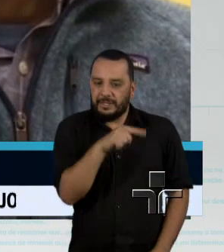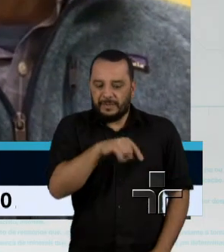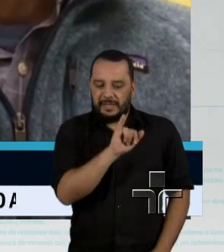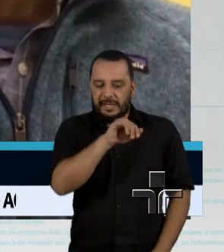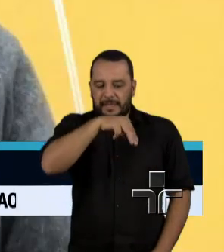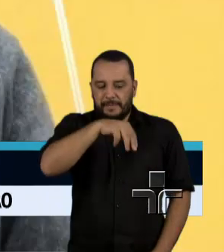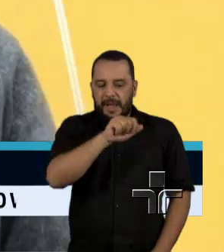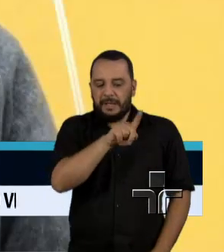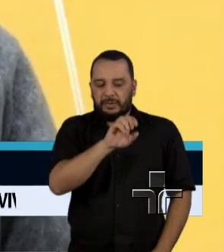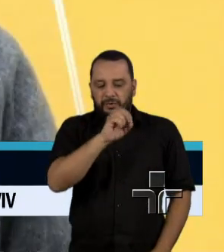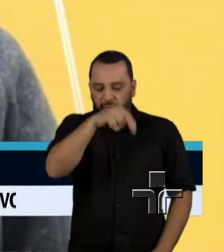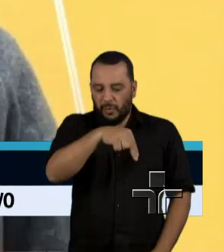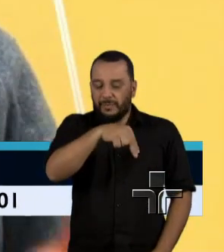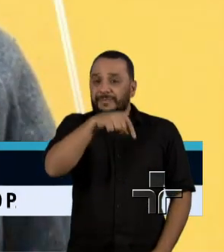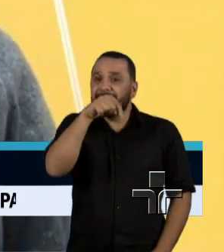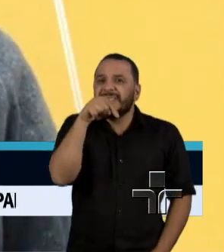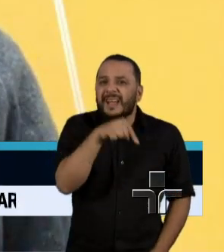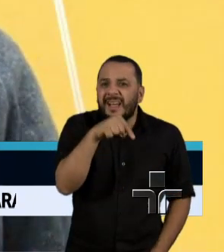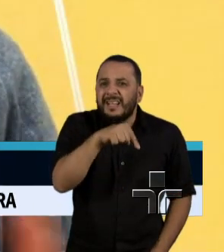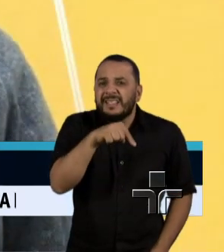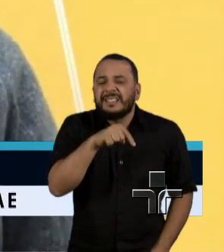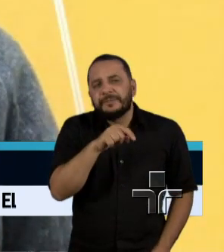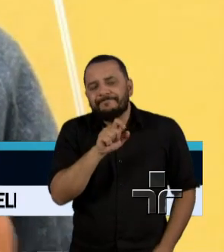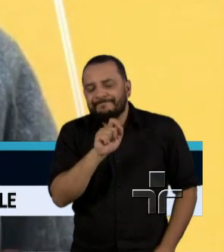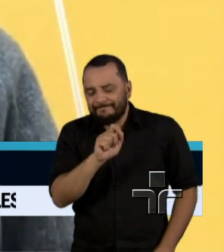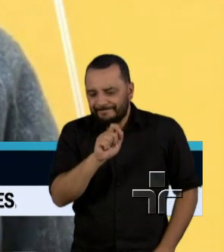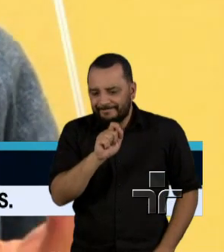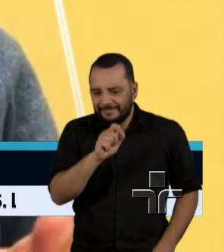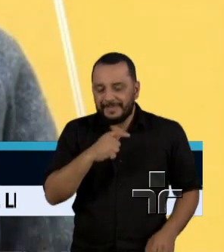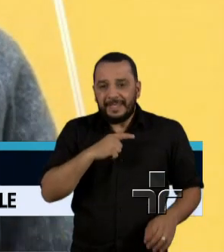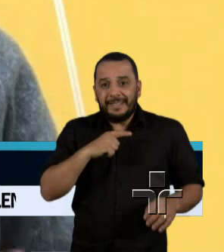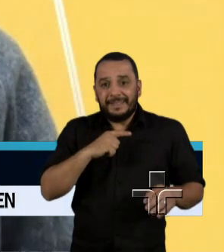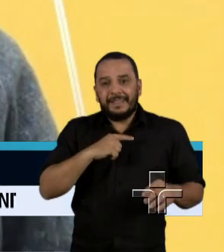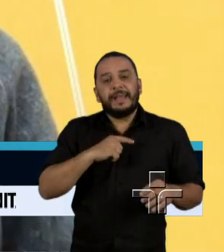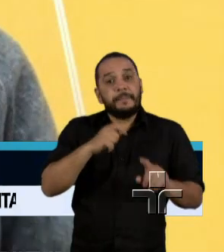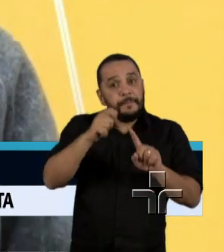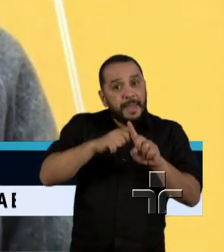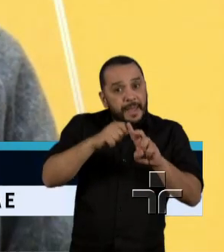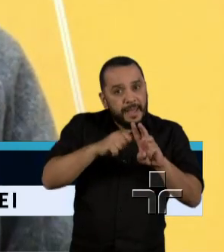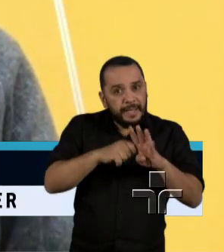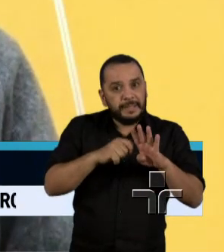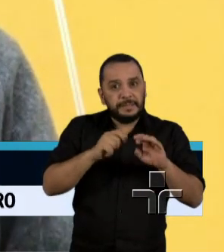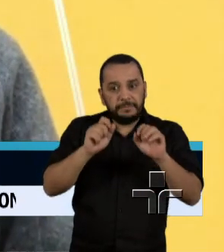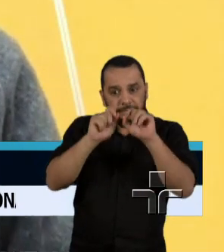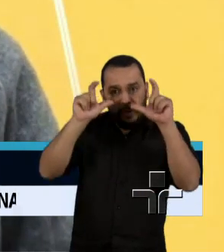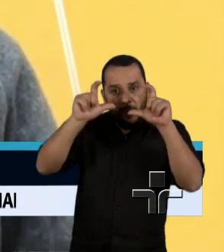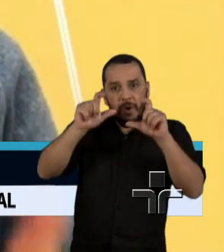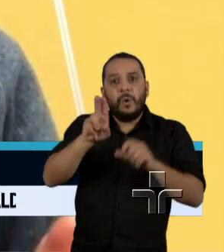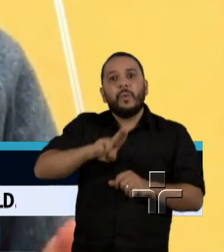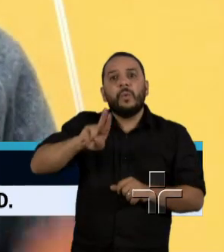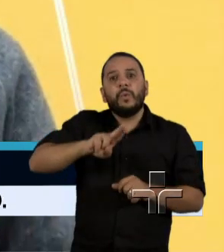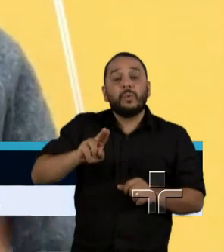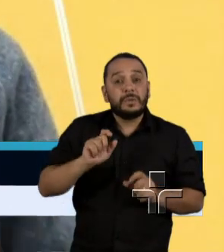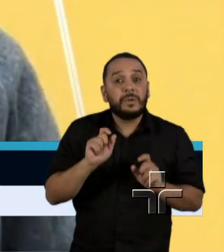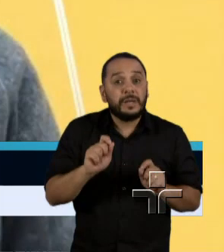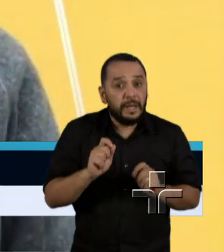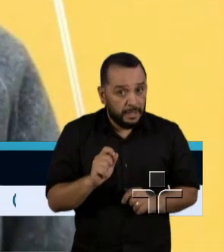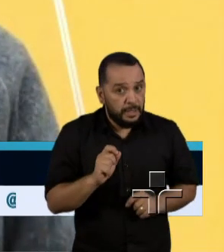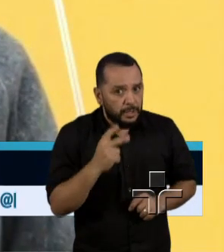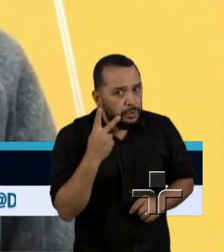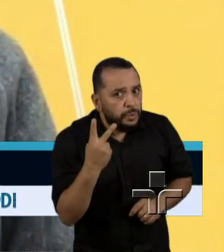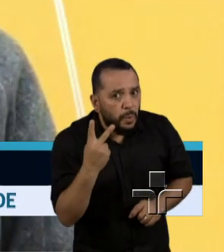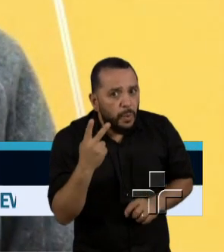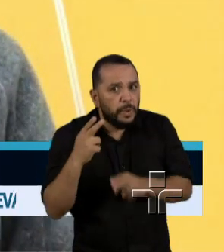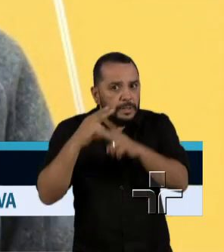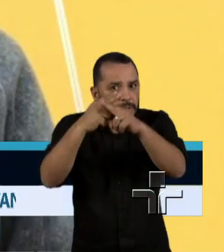O Amazon, ele produz os alertas mensais, ele utiliza um satélite, dois constelações de